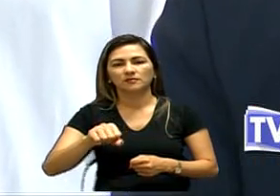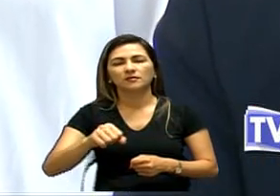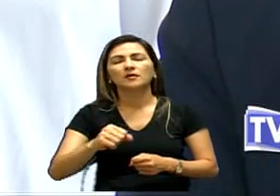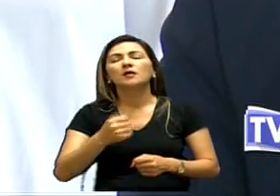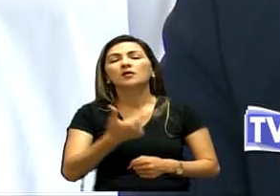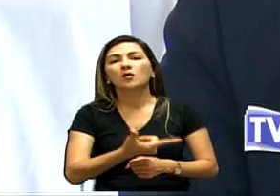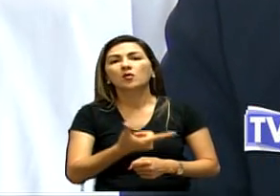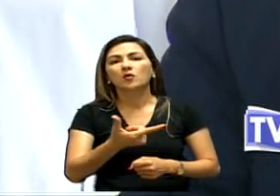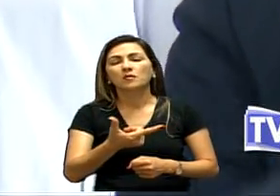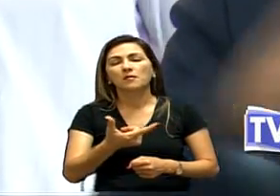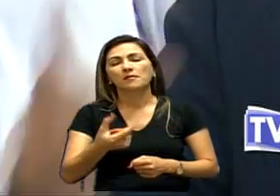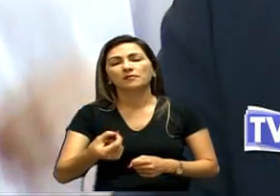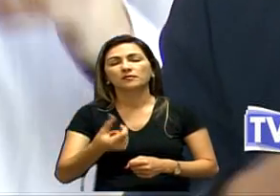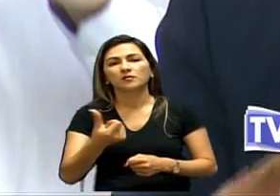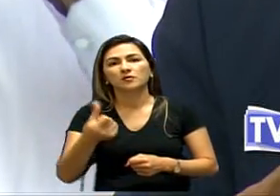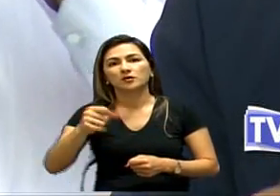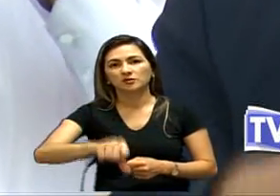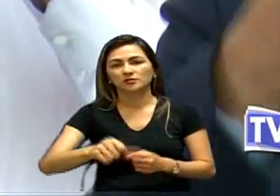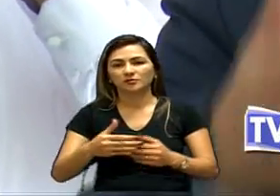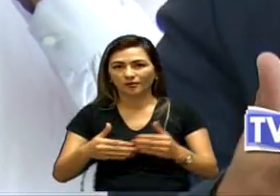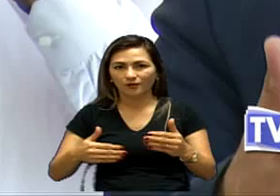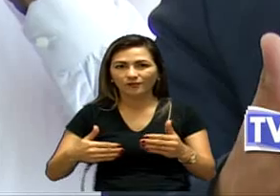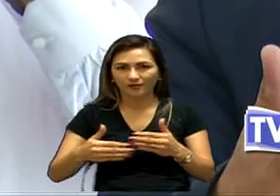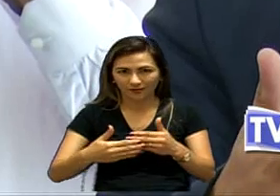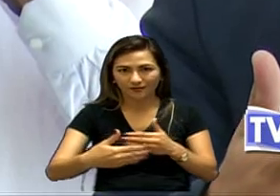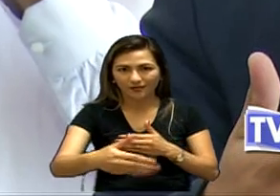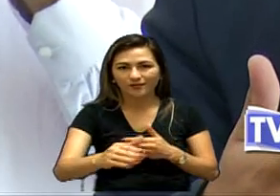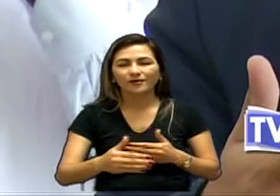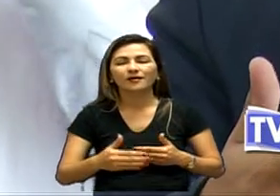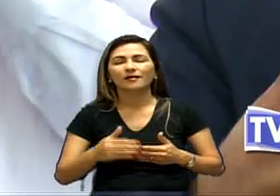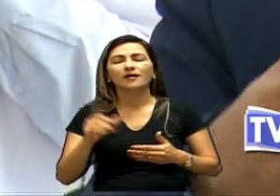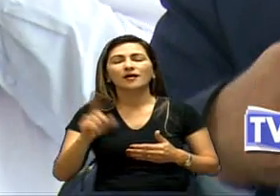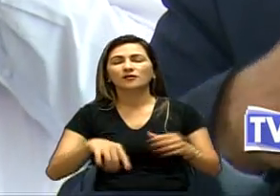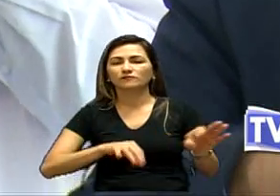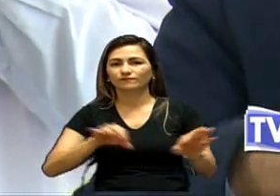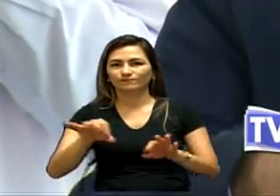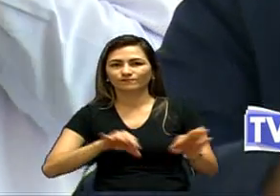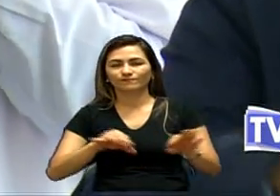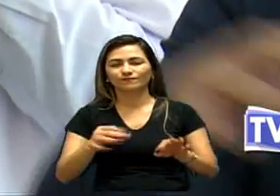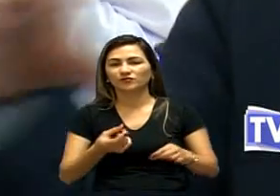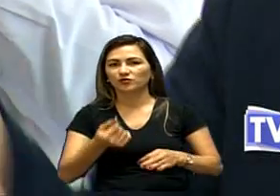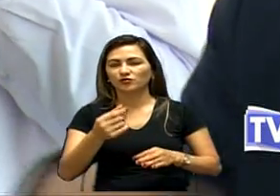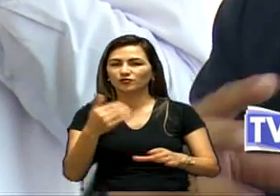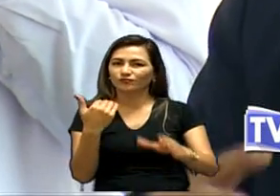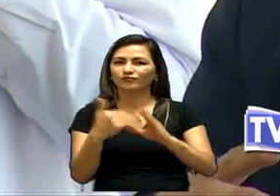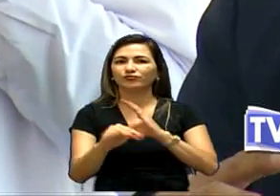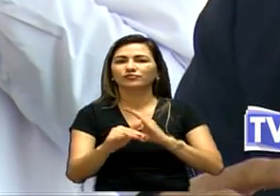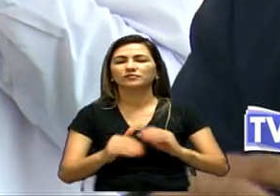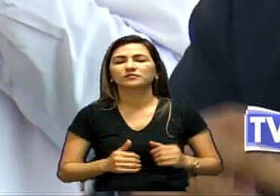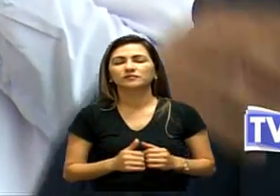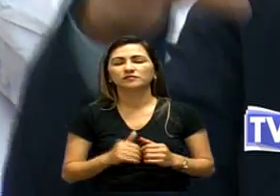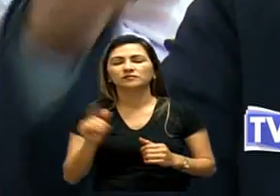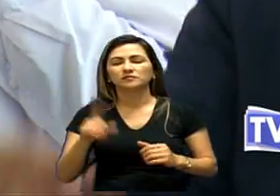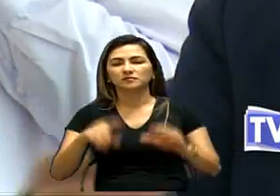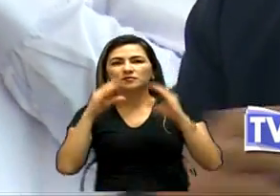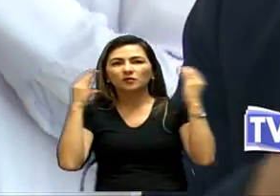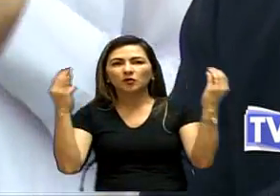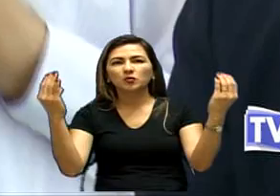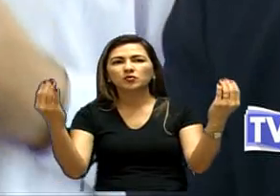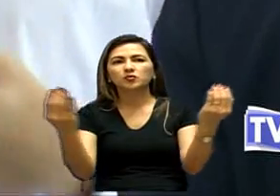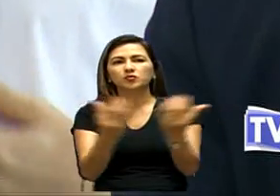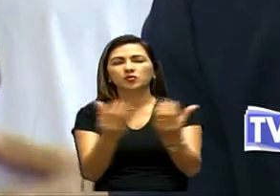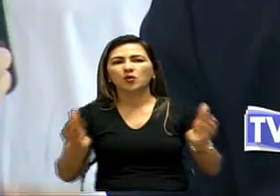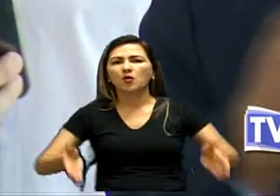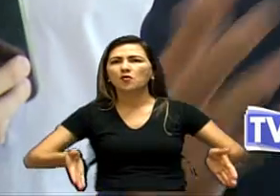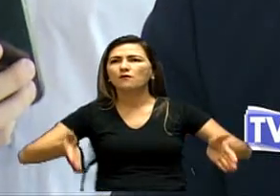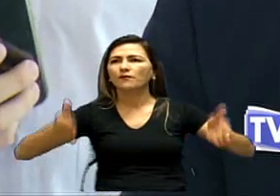em Sorocaba, com todas as modalidades, inclusive com futebol de amputados. Vamos ocupar todos os centros esportivos, todos os